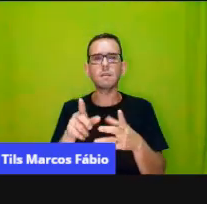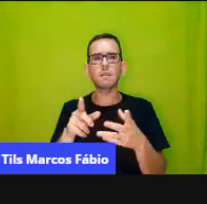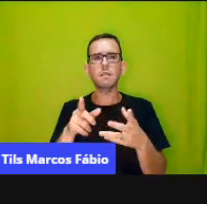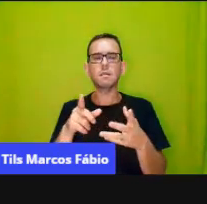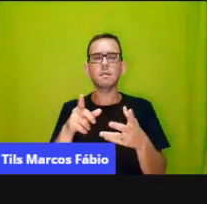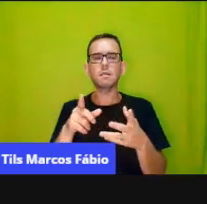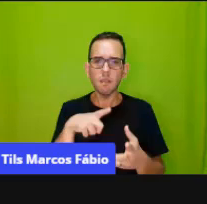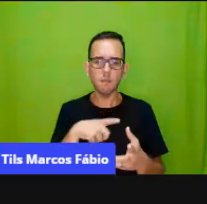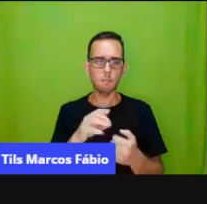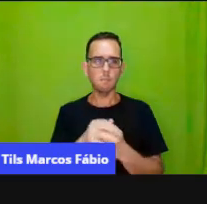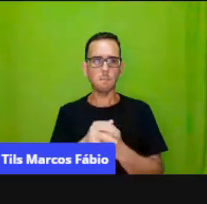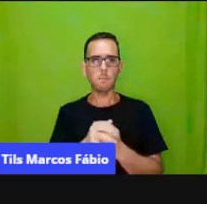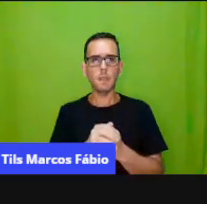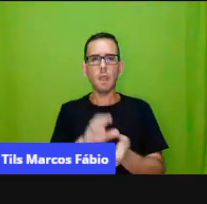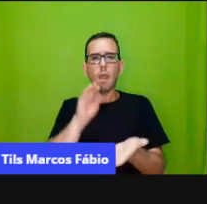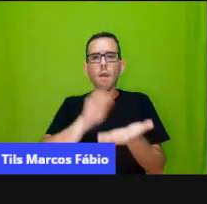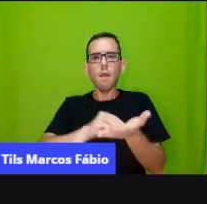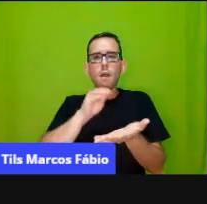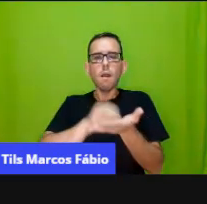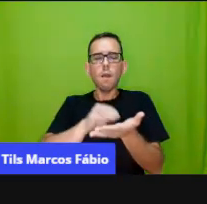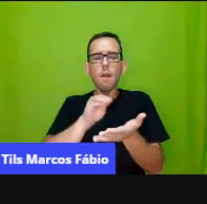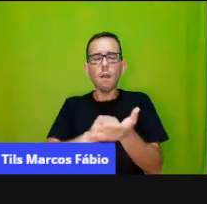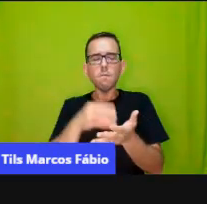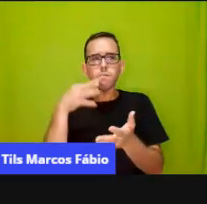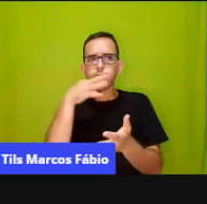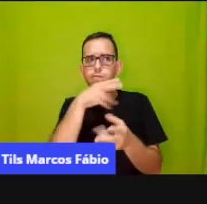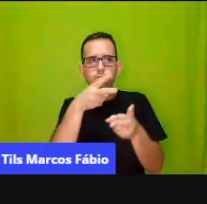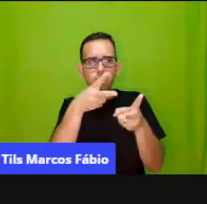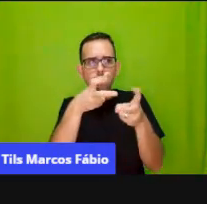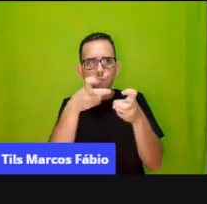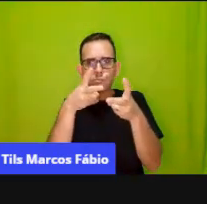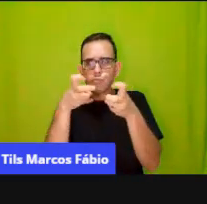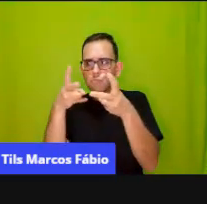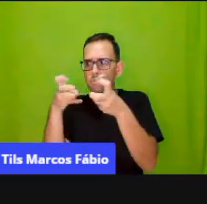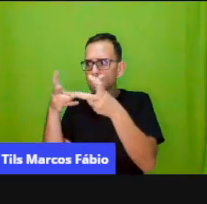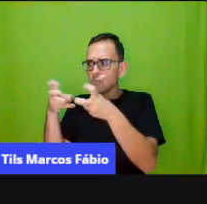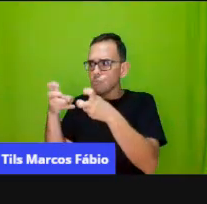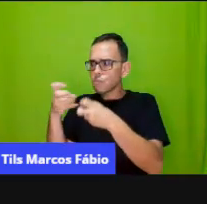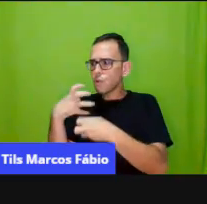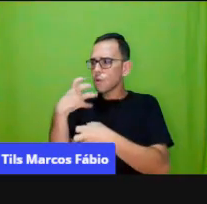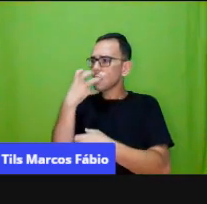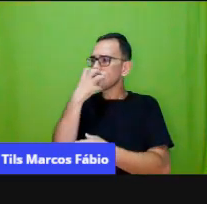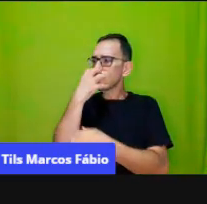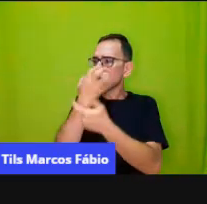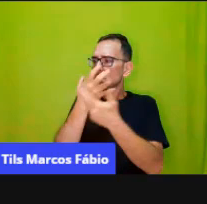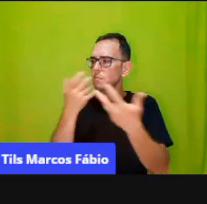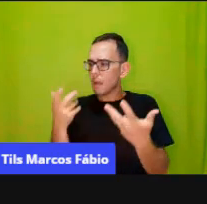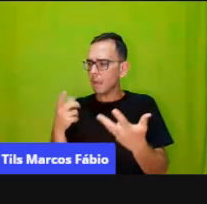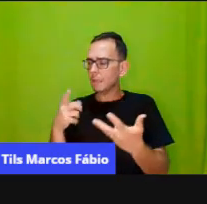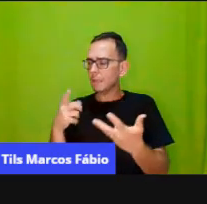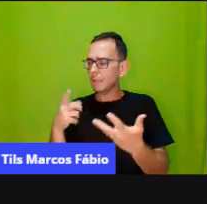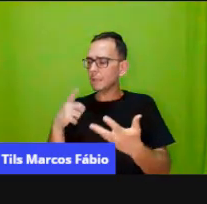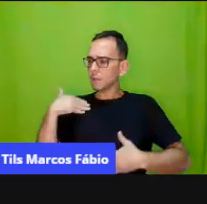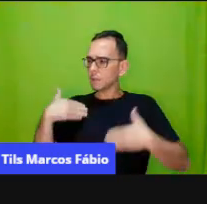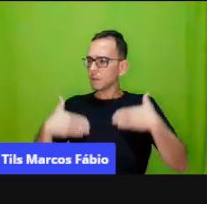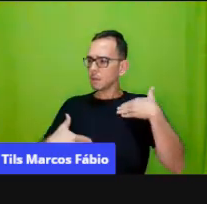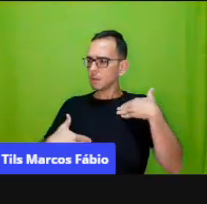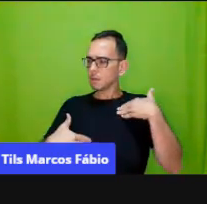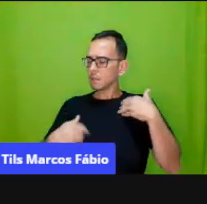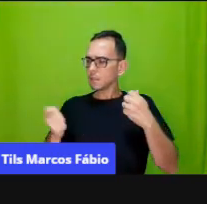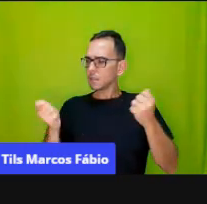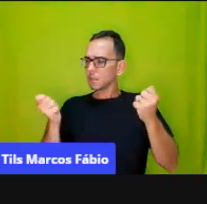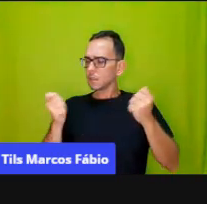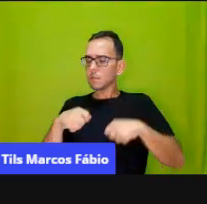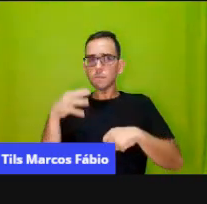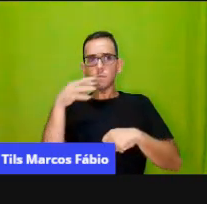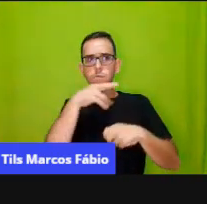essa falta de percepção, apesar dos animais terem toda uma estrutura anatômica que propiciasse a